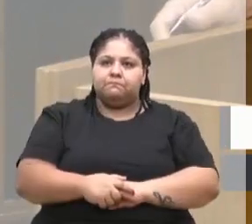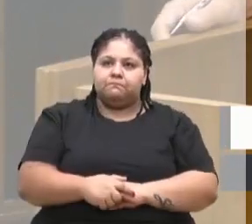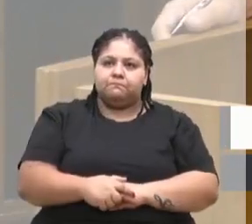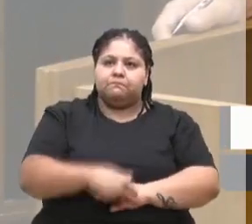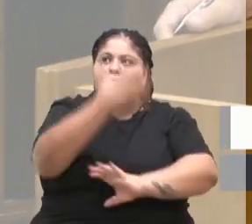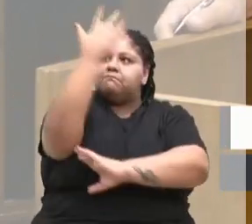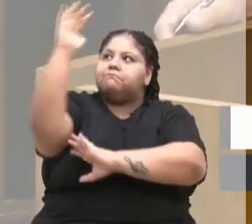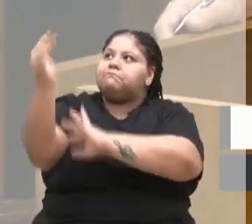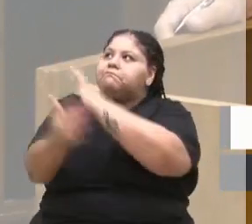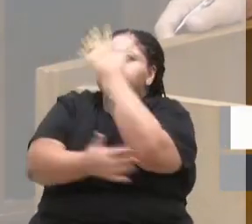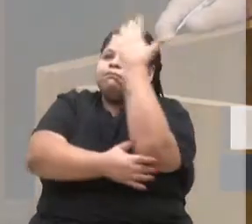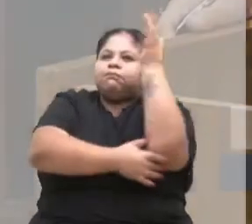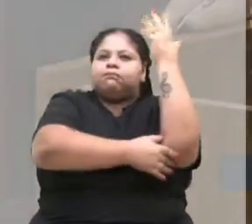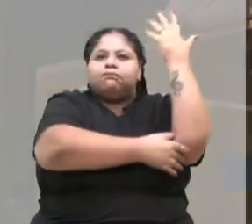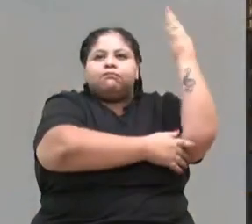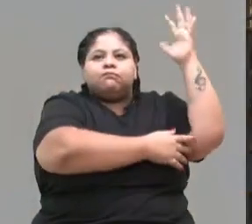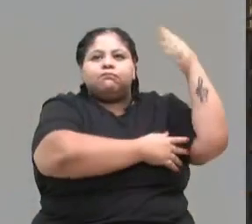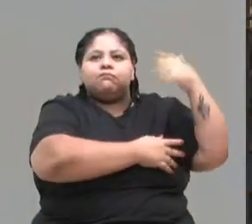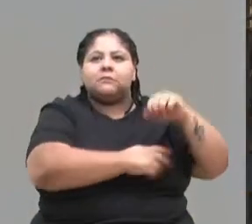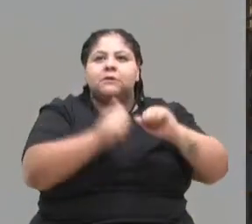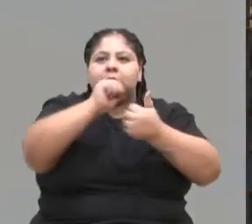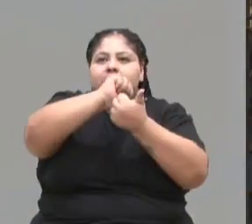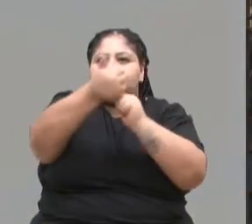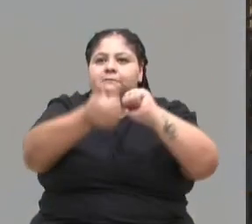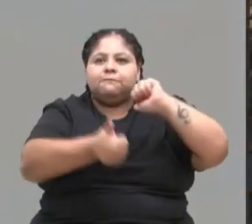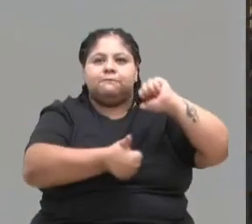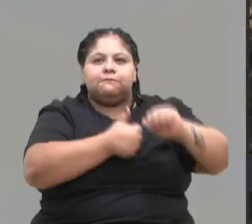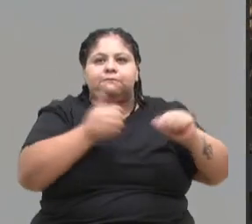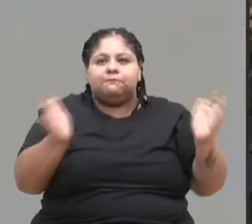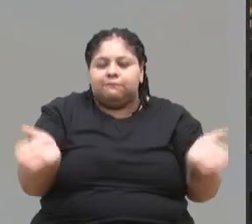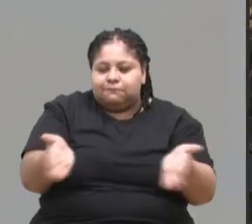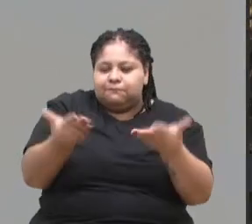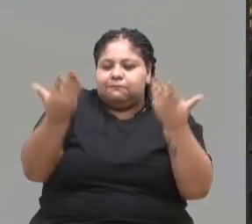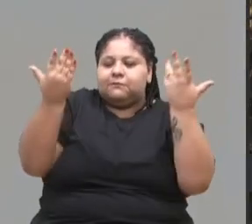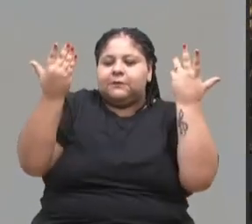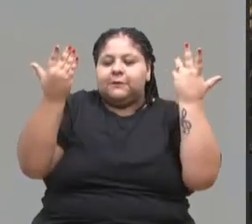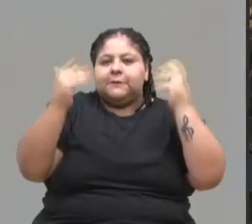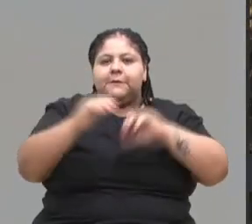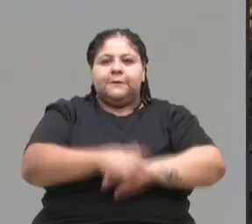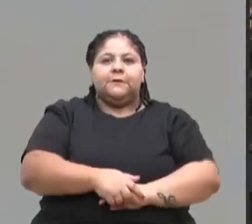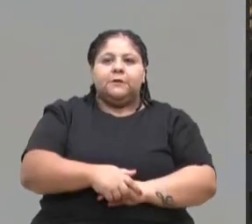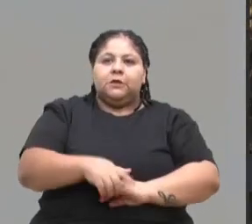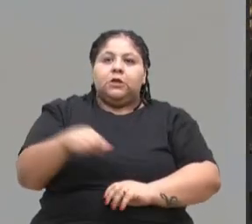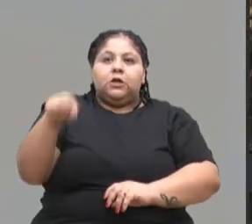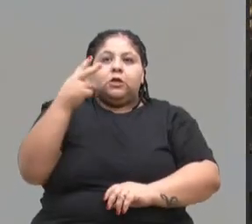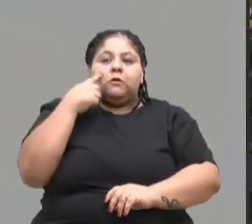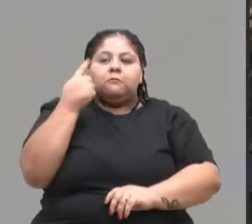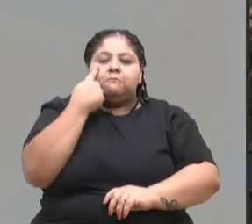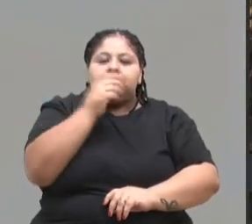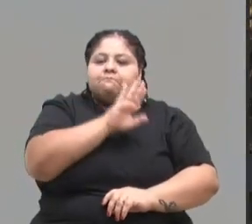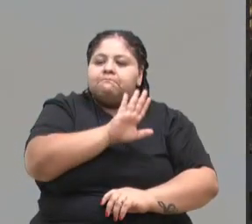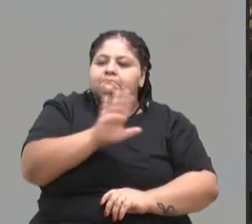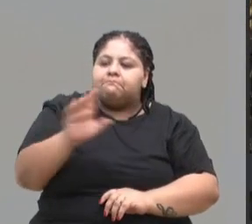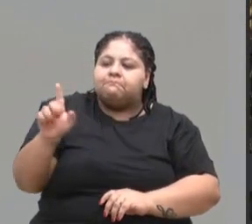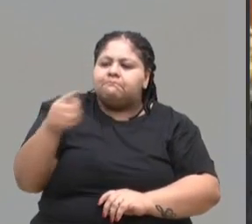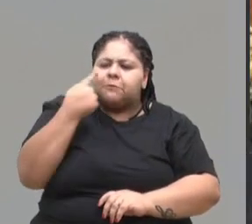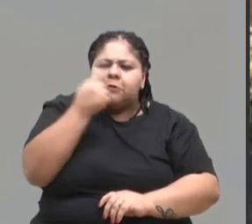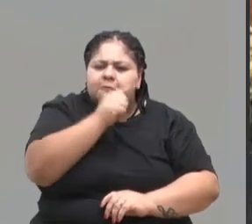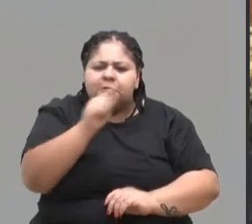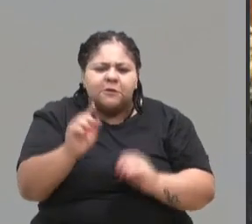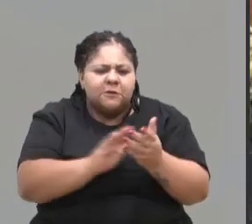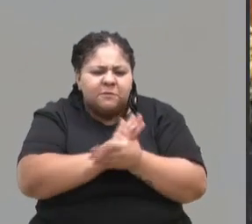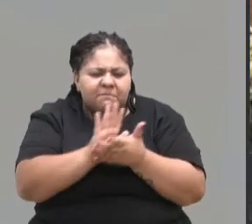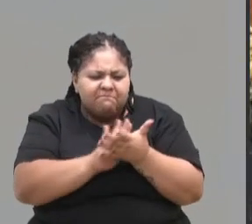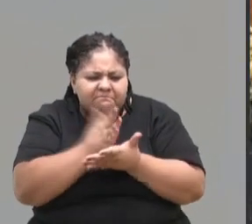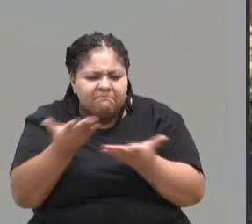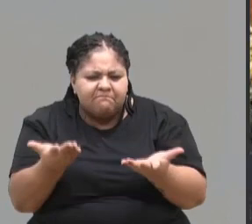Paisagens naturais, gastronomia, esporte e aventuras. Onde não vimos nenhuma ação por parte da Secretaria de